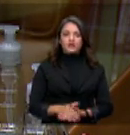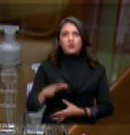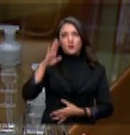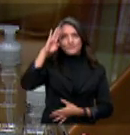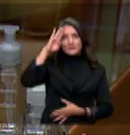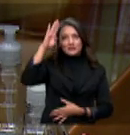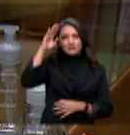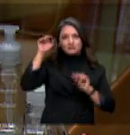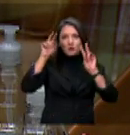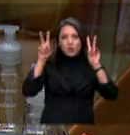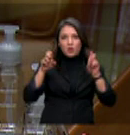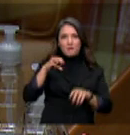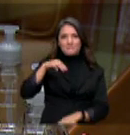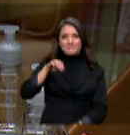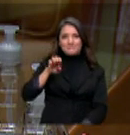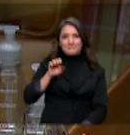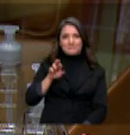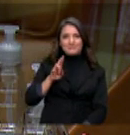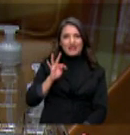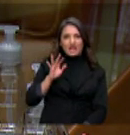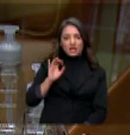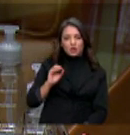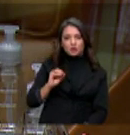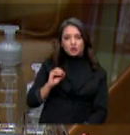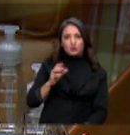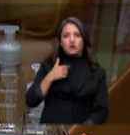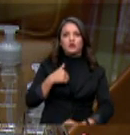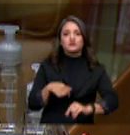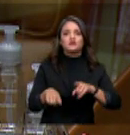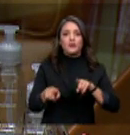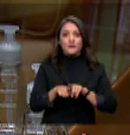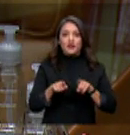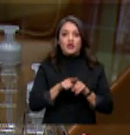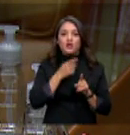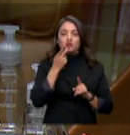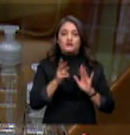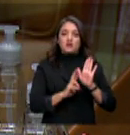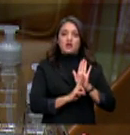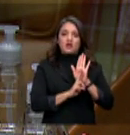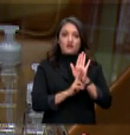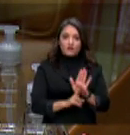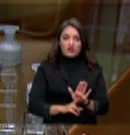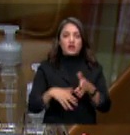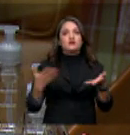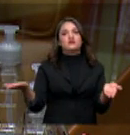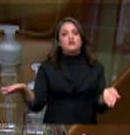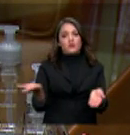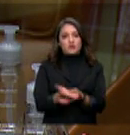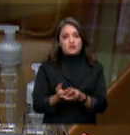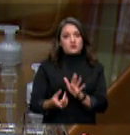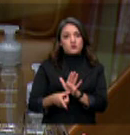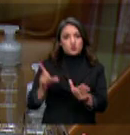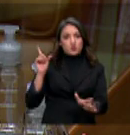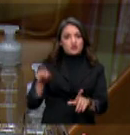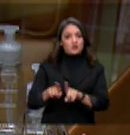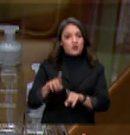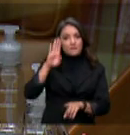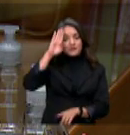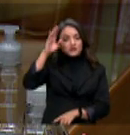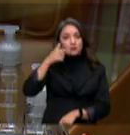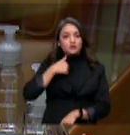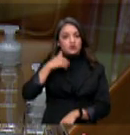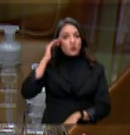eu estou também fazendo referência aos nossos precedentes, especialmente aquele que